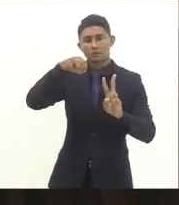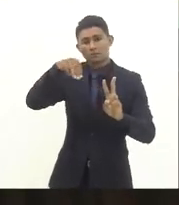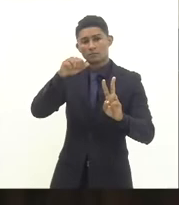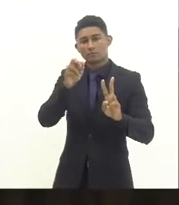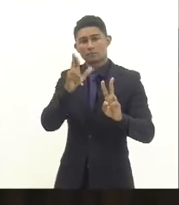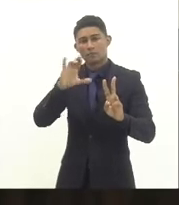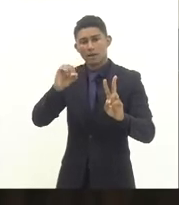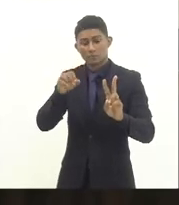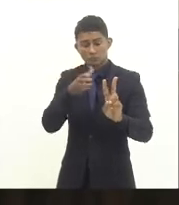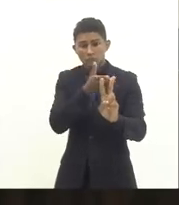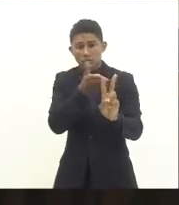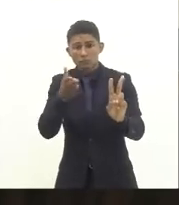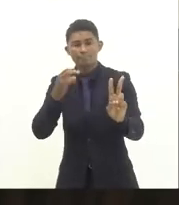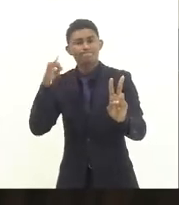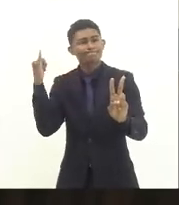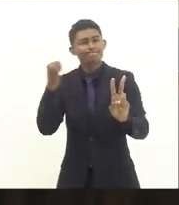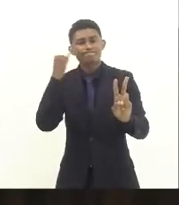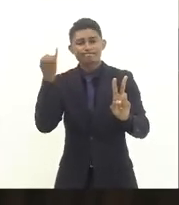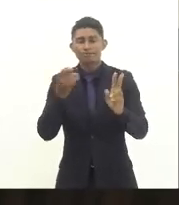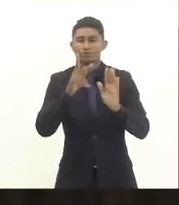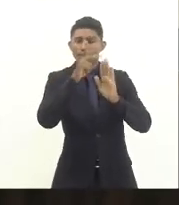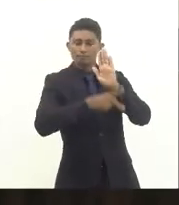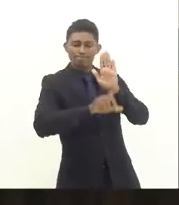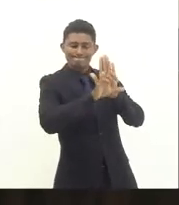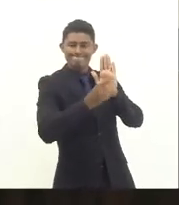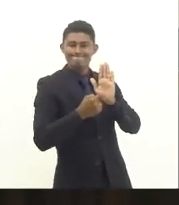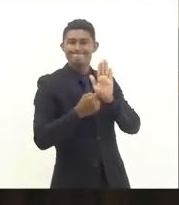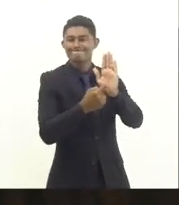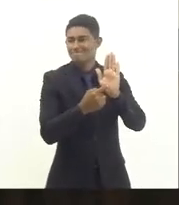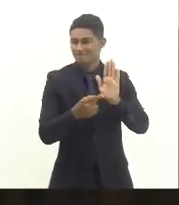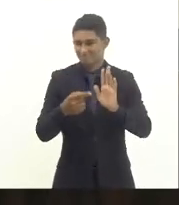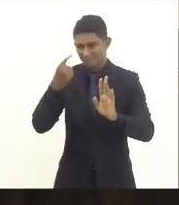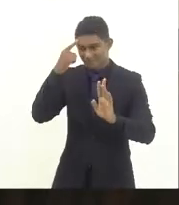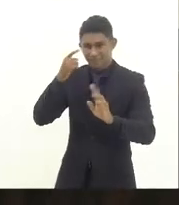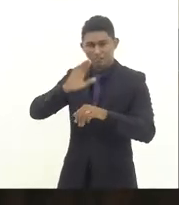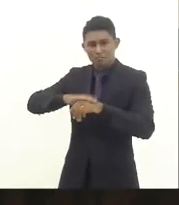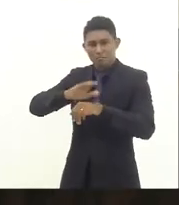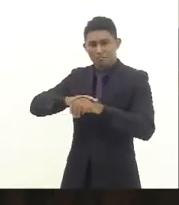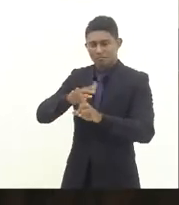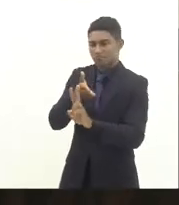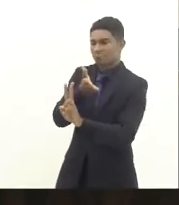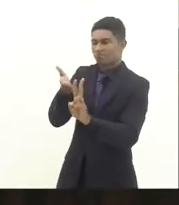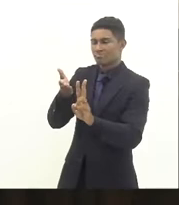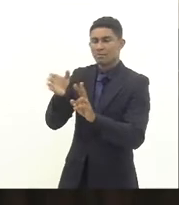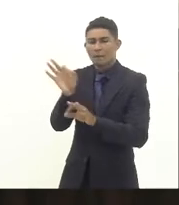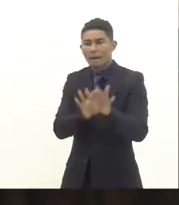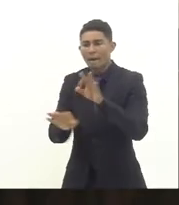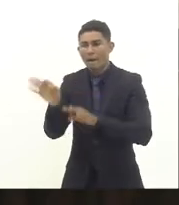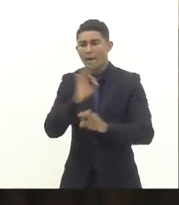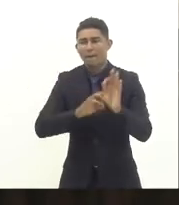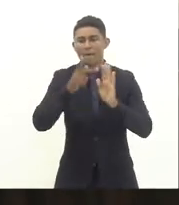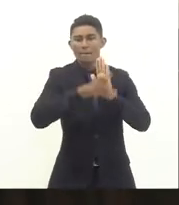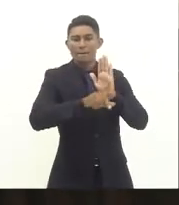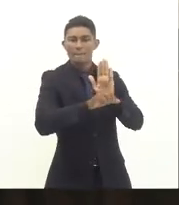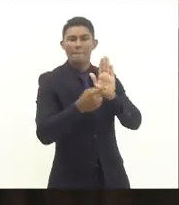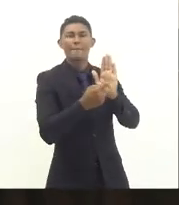fundamentais a questão da apresentação do projeto de lei para que pudesse resolver o problema é